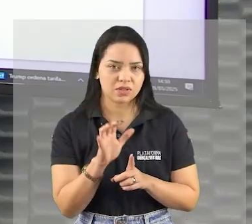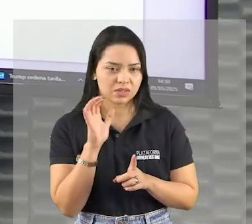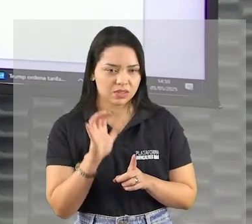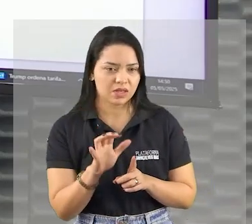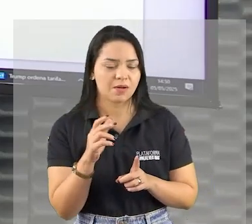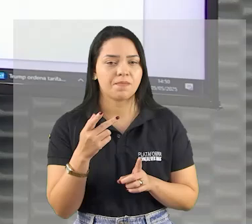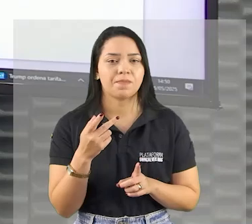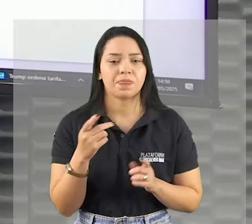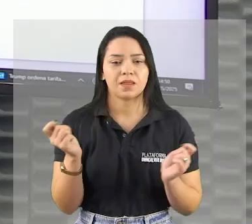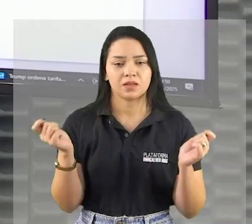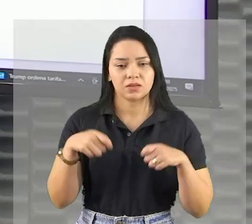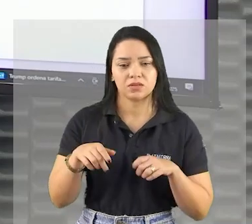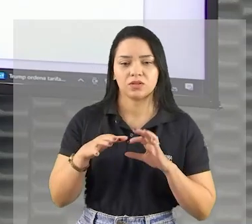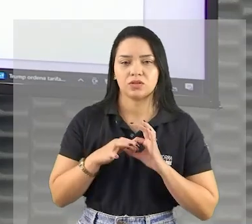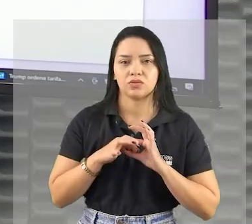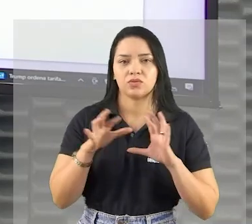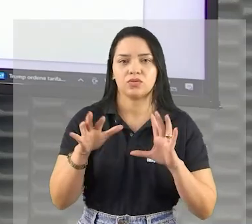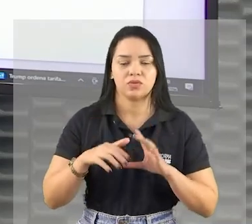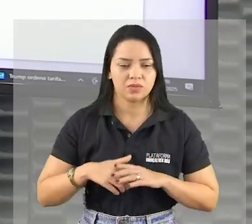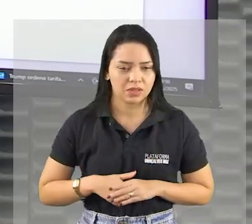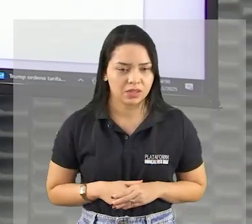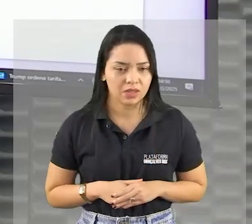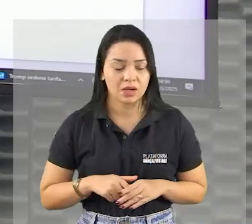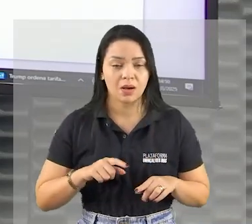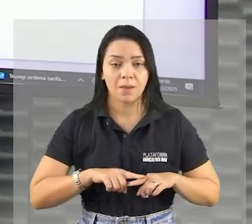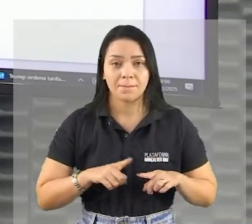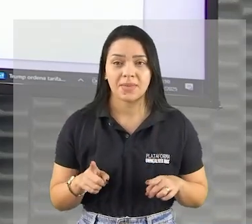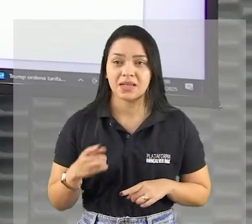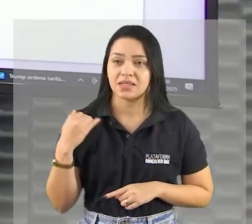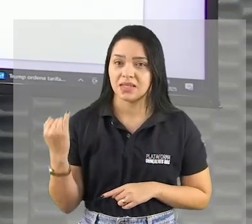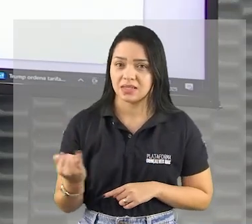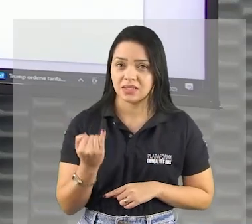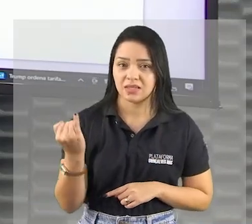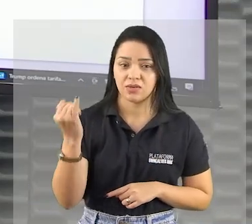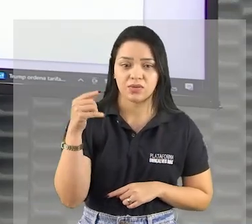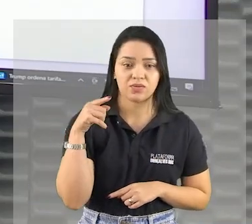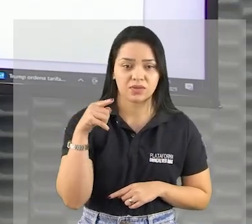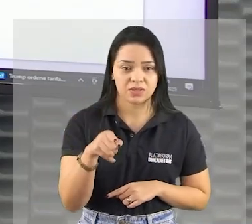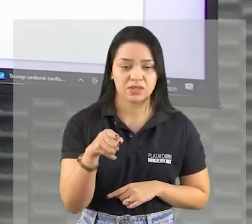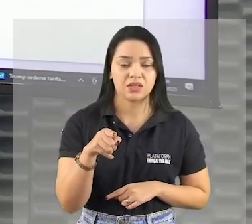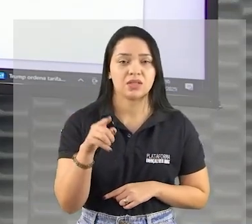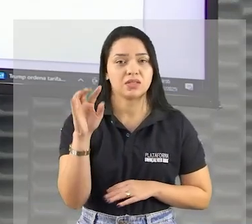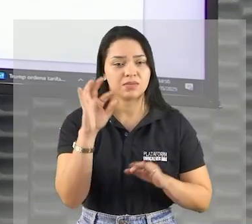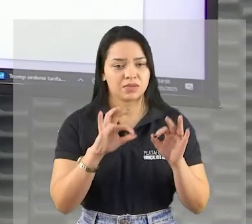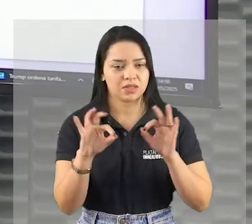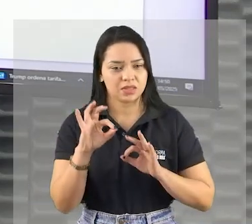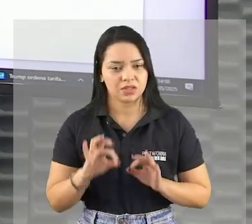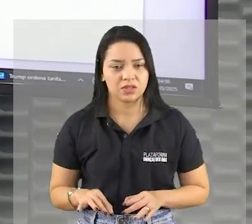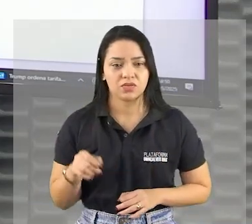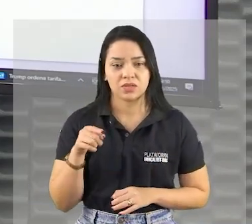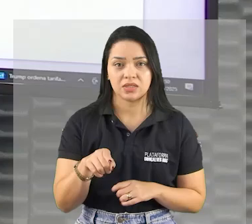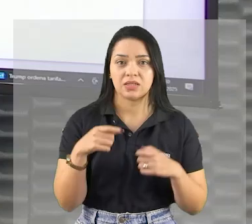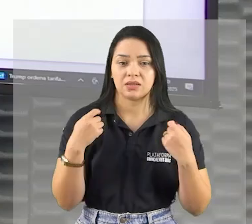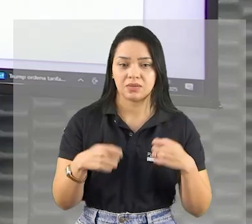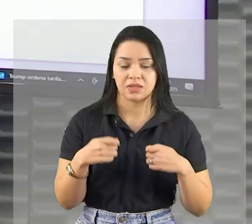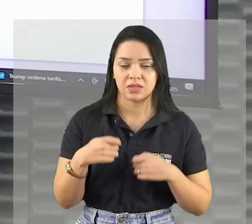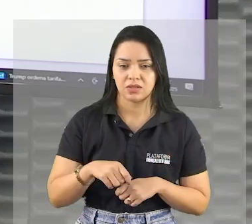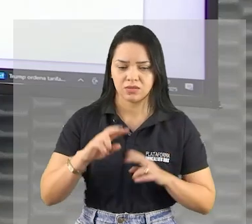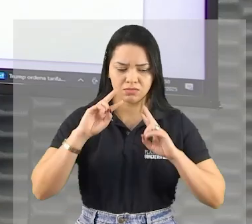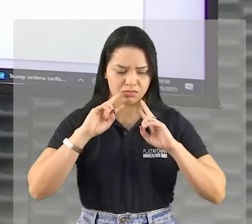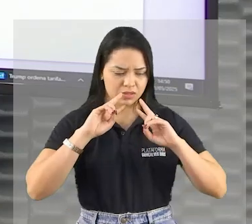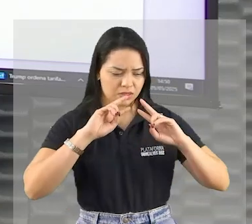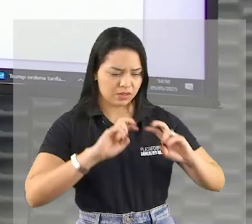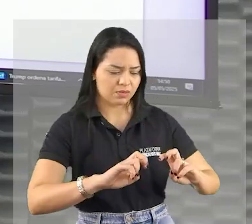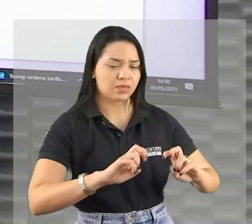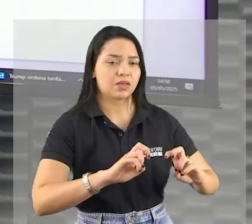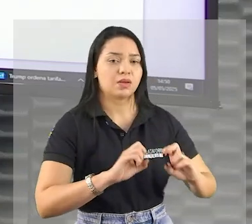sua capacidade de autonomia. Mas é essencial que para você seguir se planejando, você precise olhar para si um